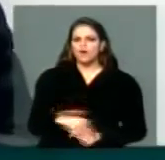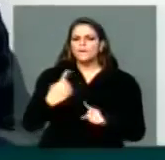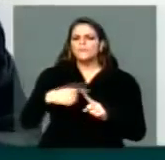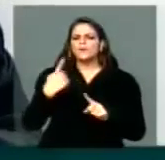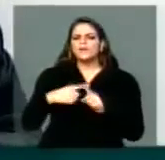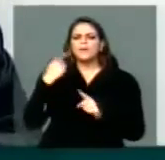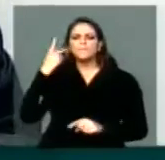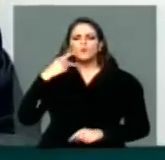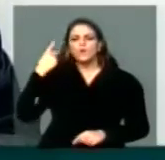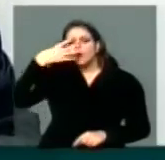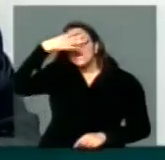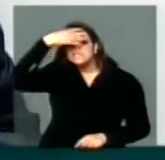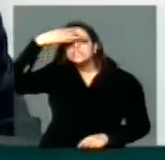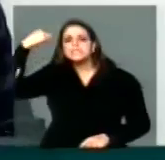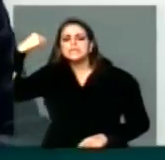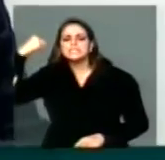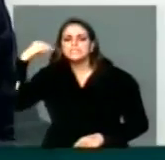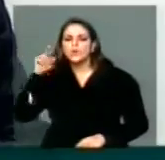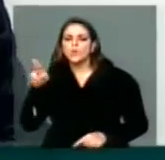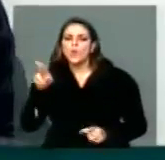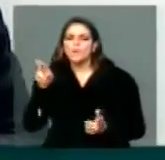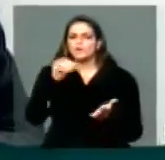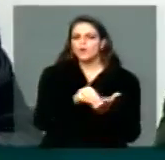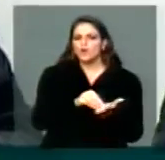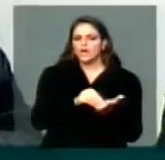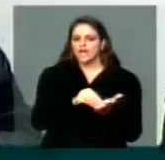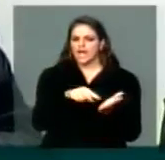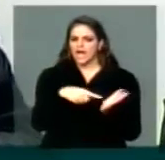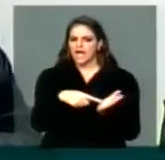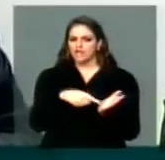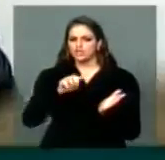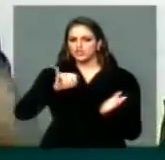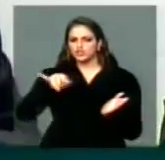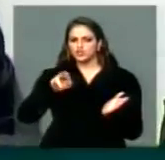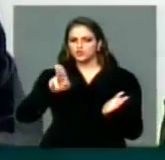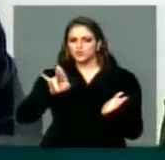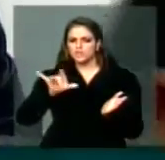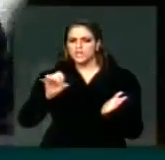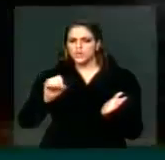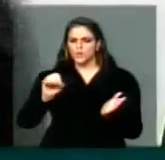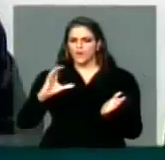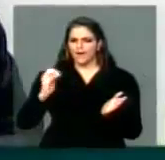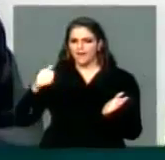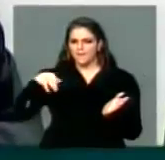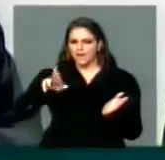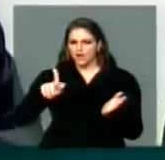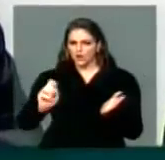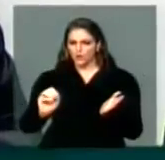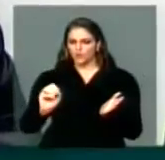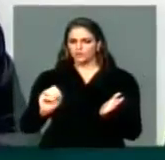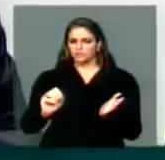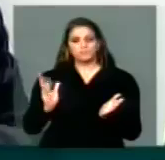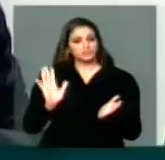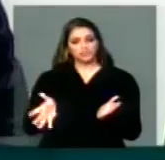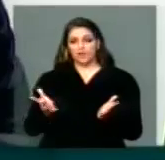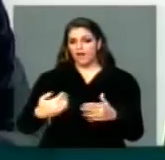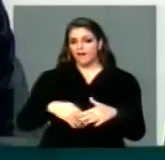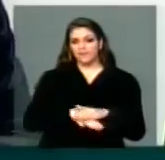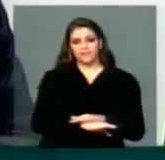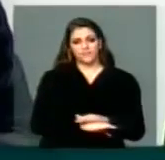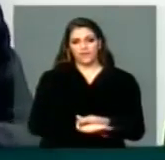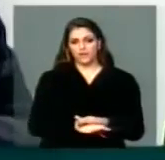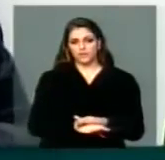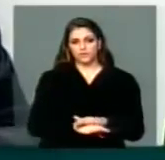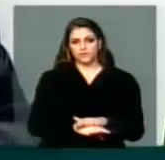esqueceu de fazer referência à delação do senhor Júlio Camargo, que ele tem o perfeito conhecimento e que está arquivada sob o